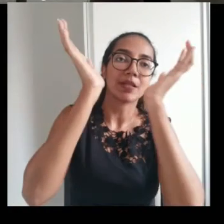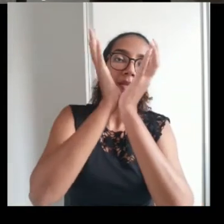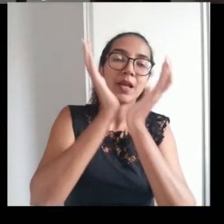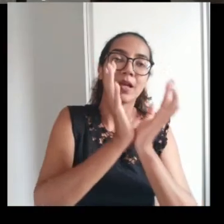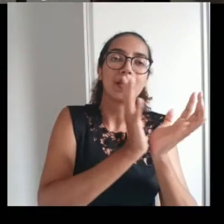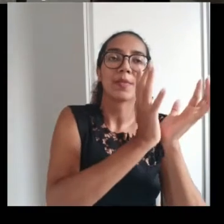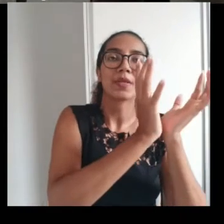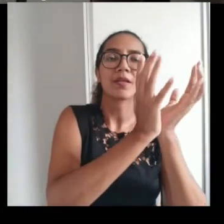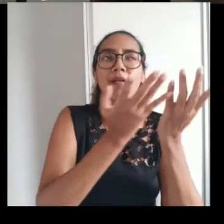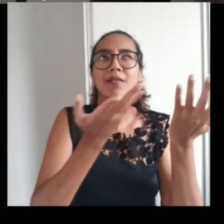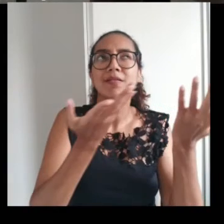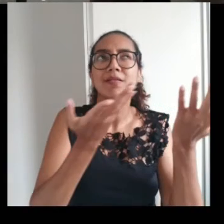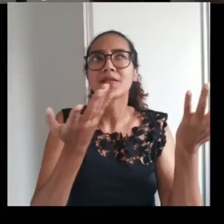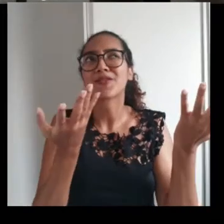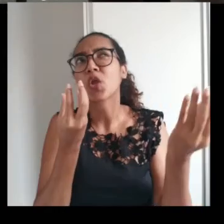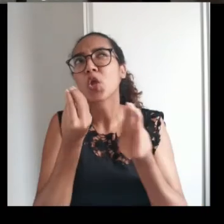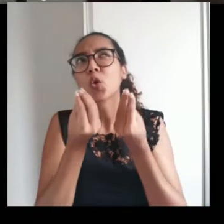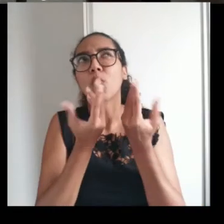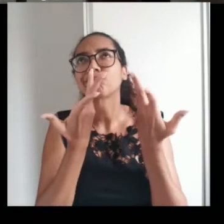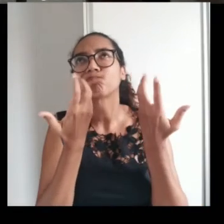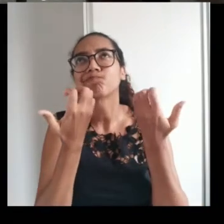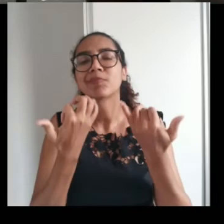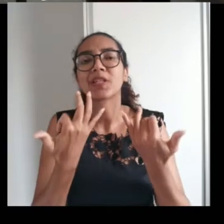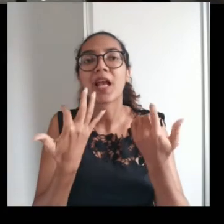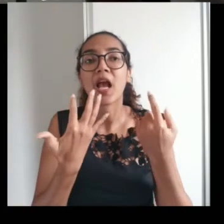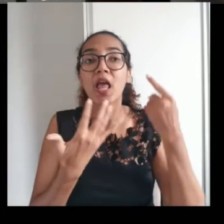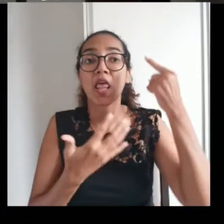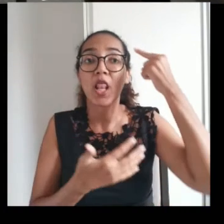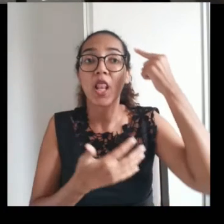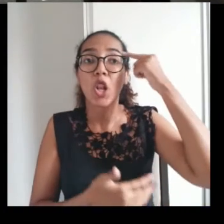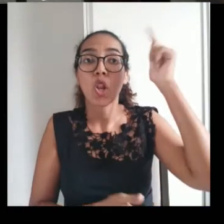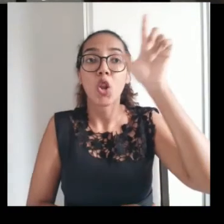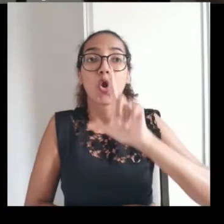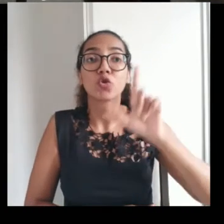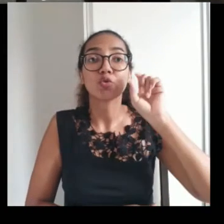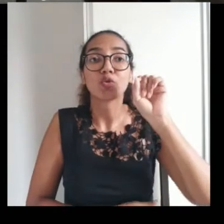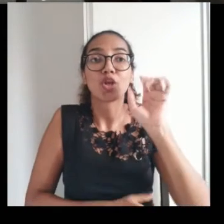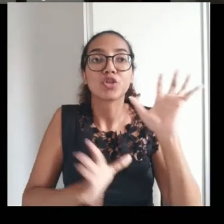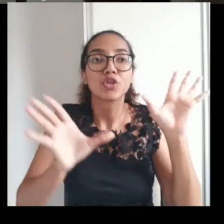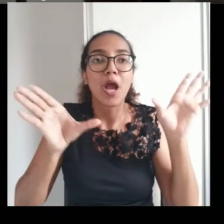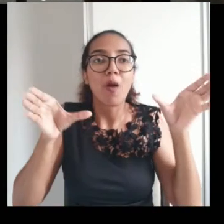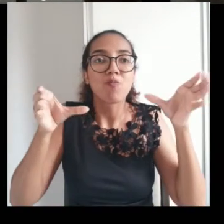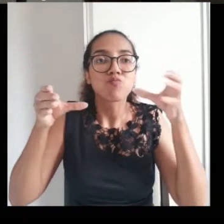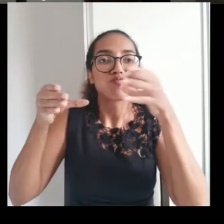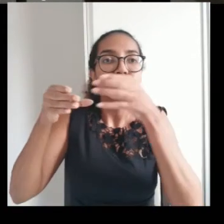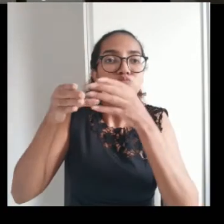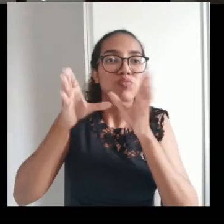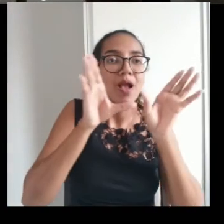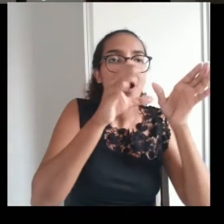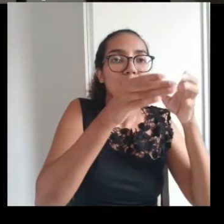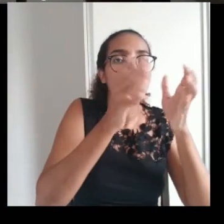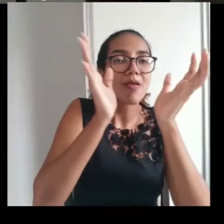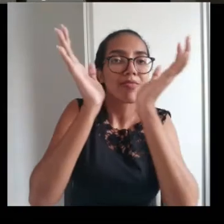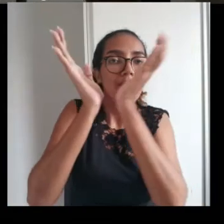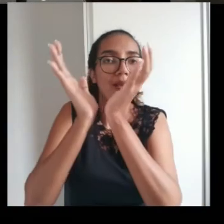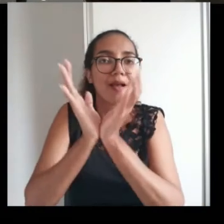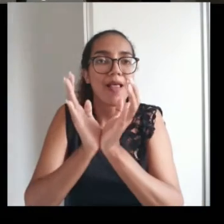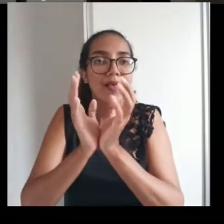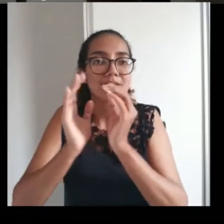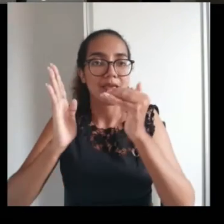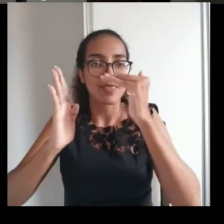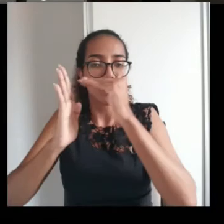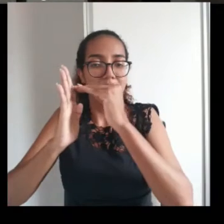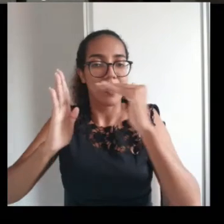como é que eu posso dizer, lógica, tá agrupando as classes, tá certo? Nas camadas de dados, de